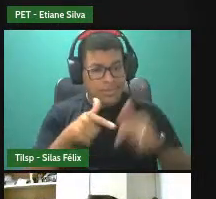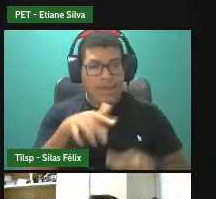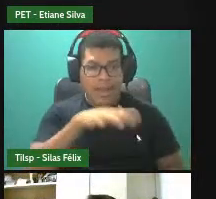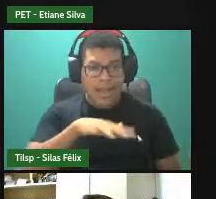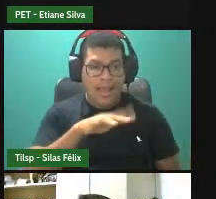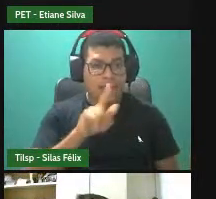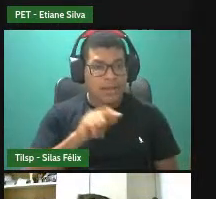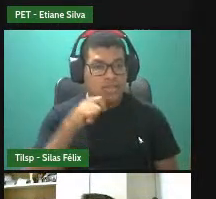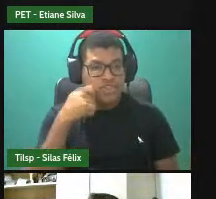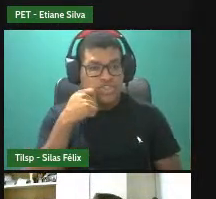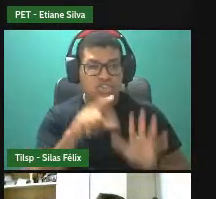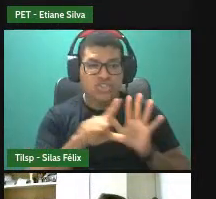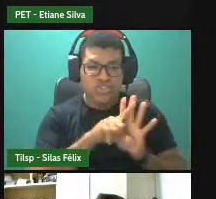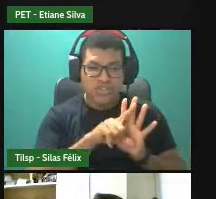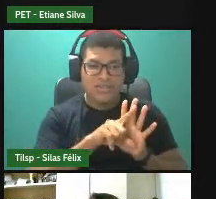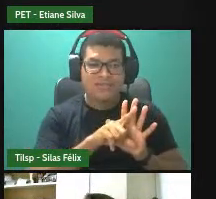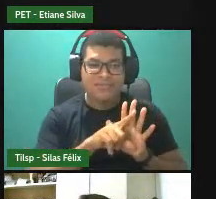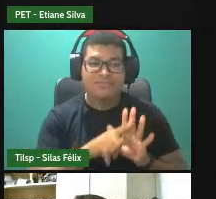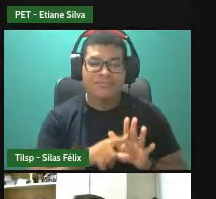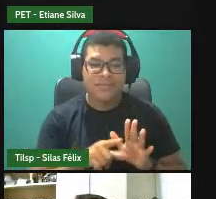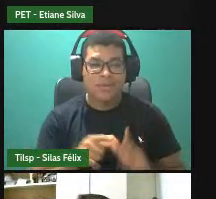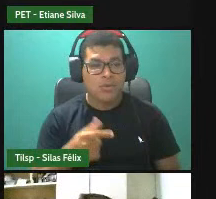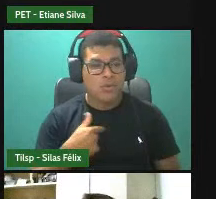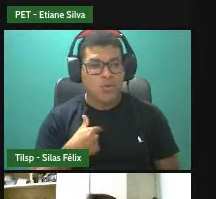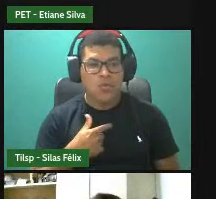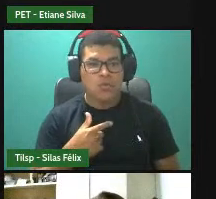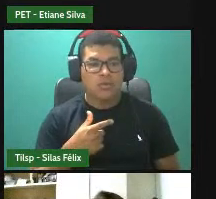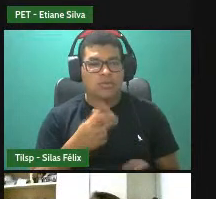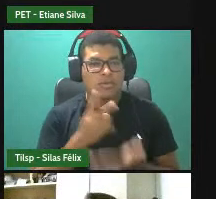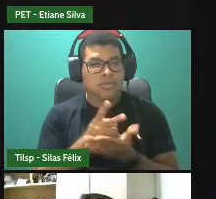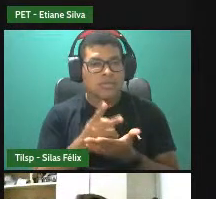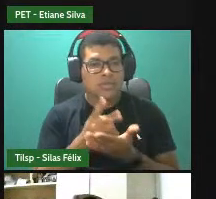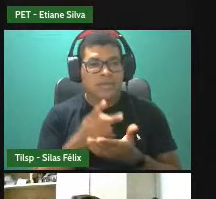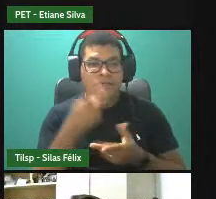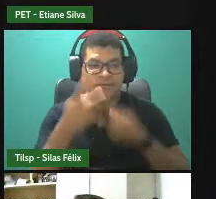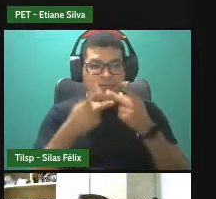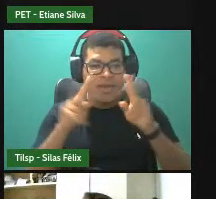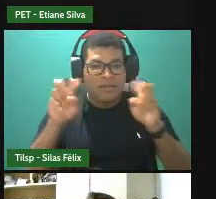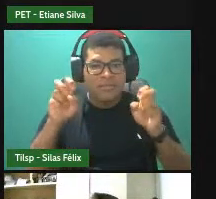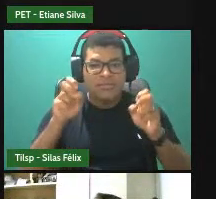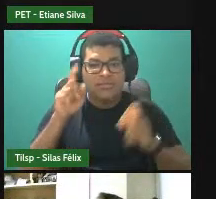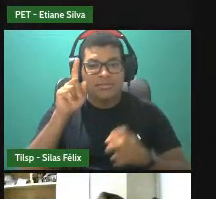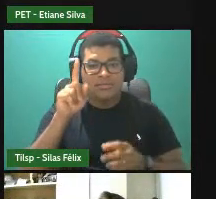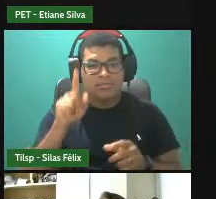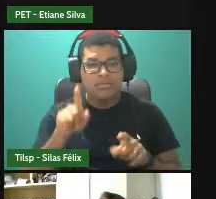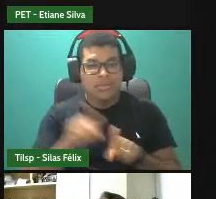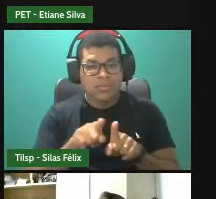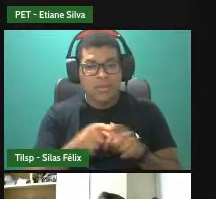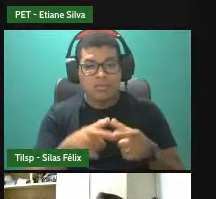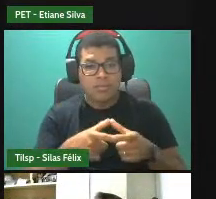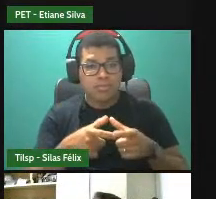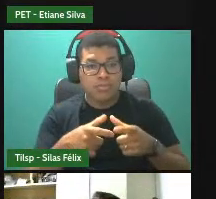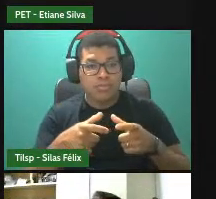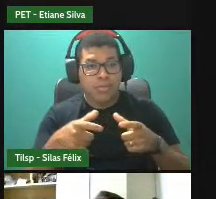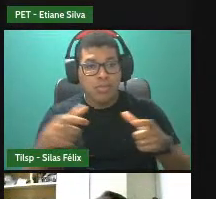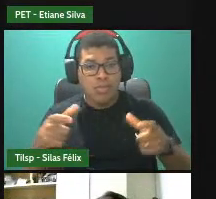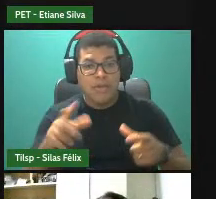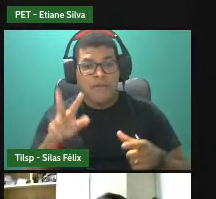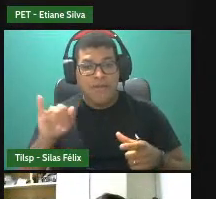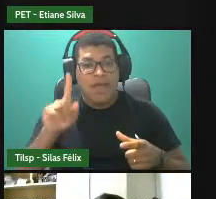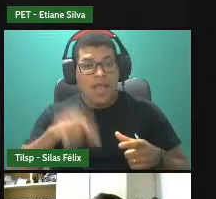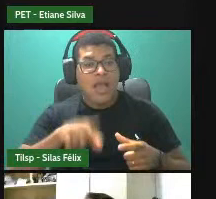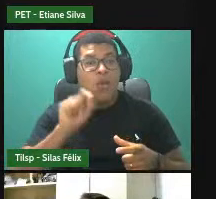auditoria. Uma área que eu não canso de falar, né, que tem crescido e cresce cada vez mais, é a própria